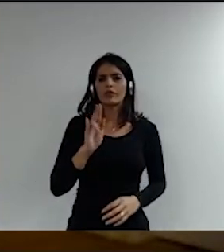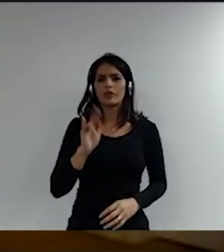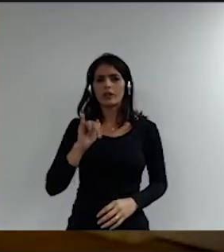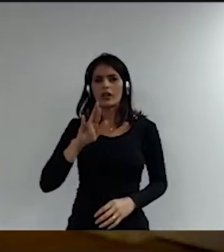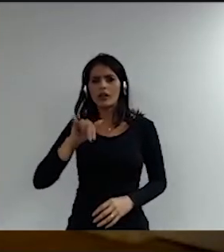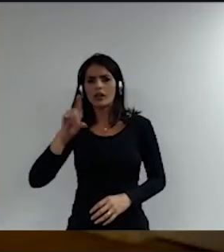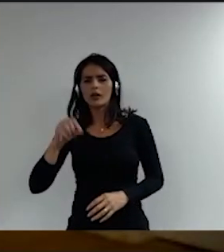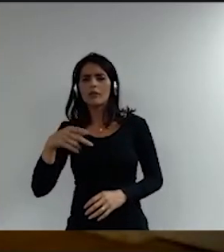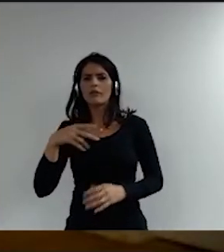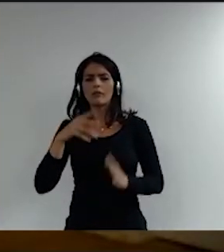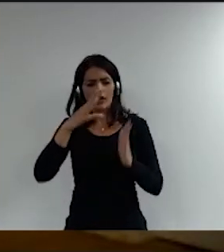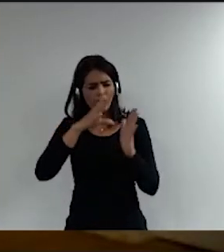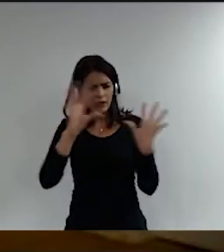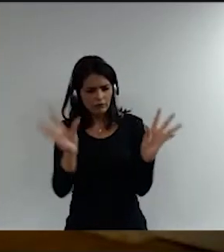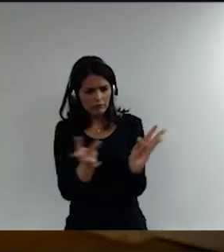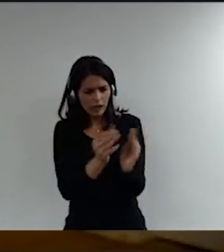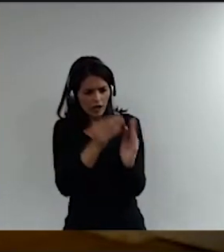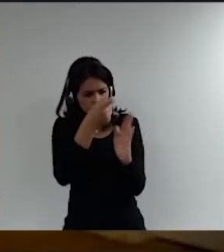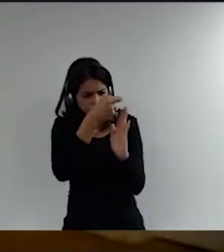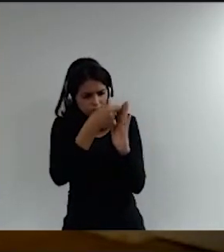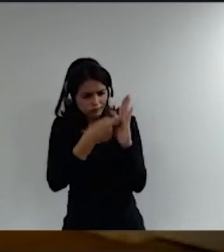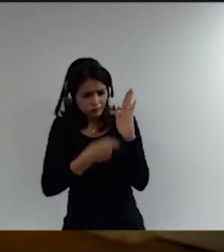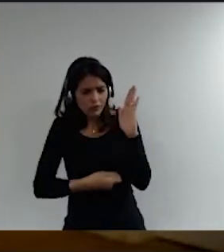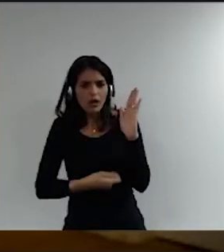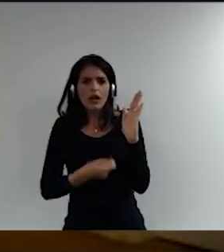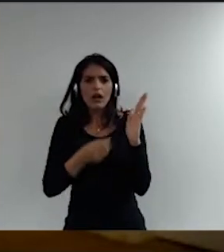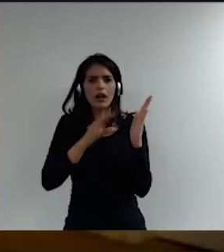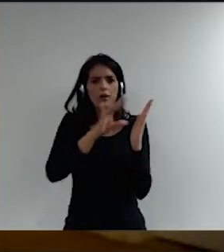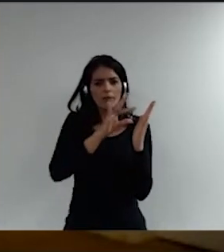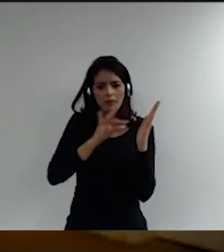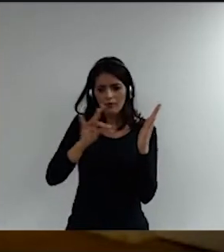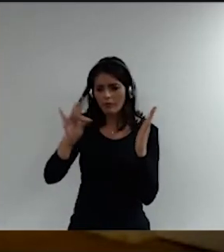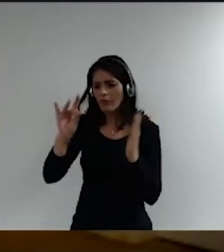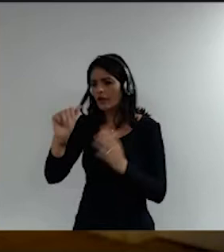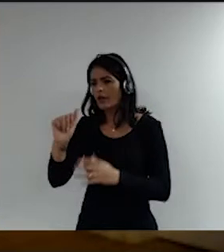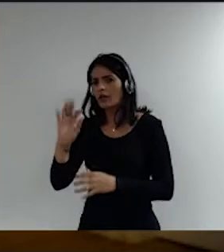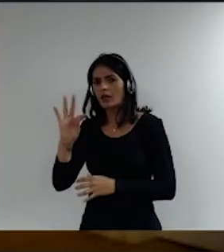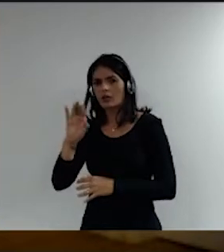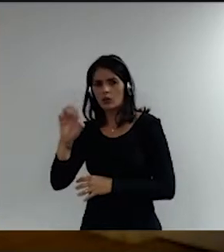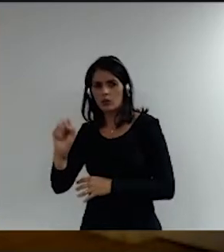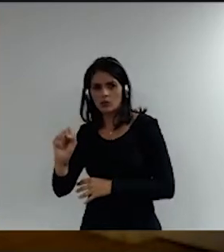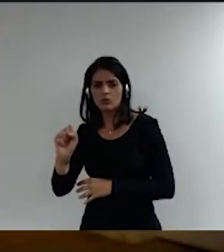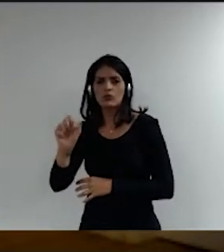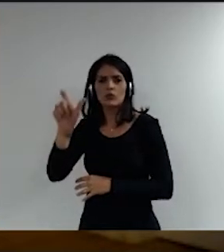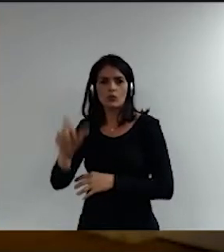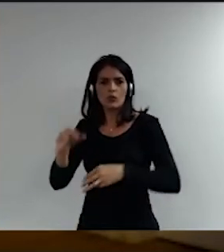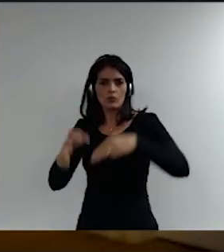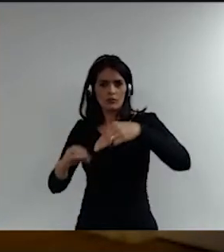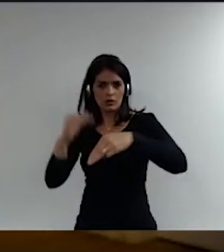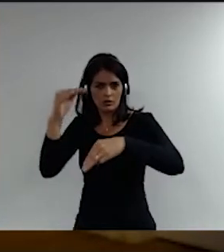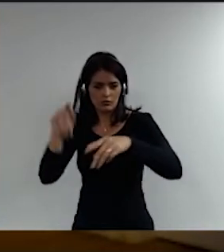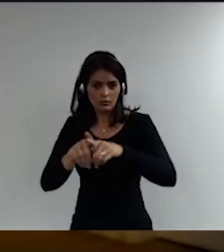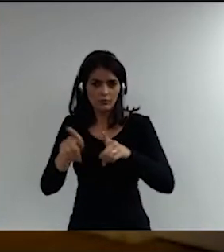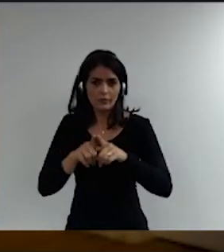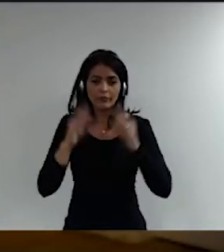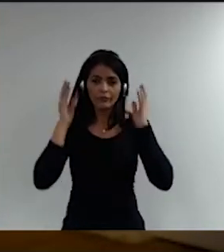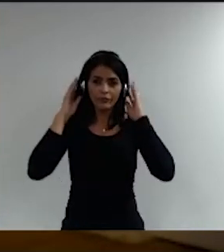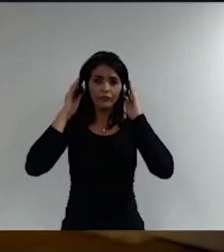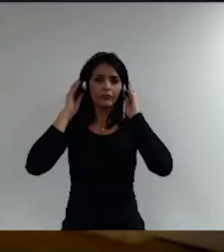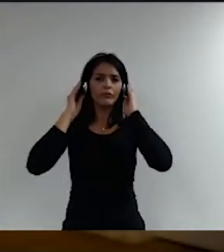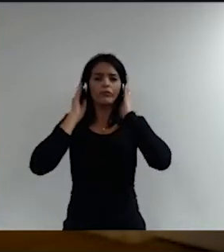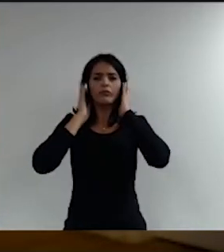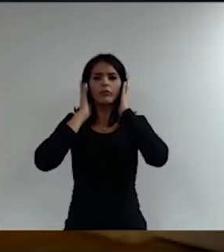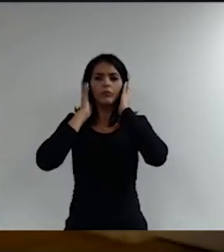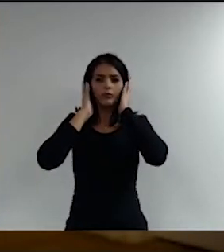a tese, o núcleo, e ali colocava Atos, ministro Atos. Nós precisamos, eu digo, esses dias está dizendo que nós